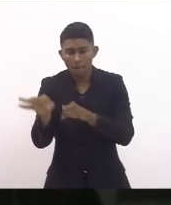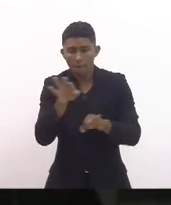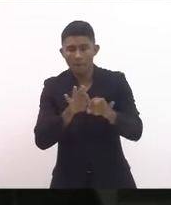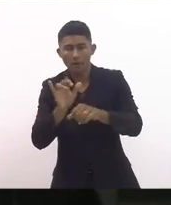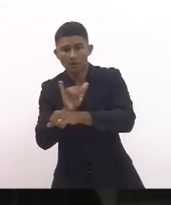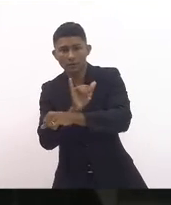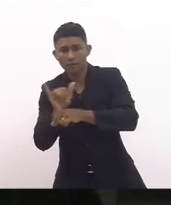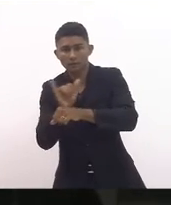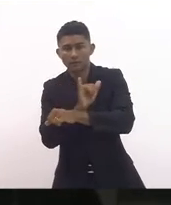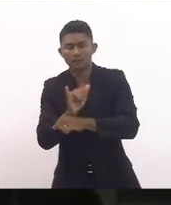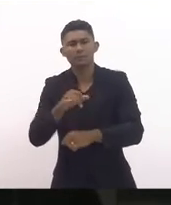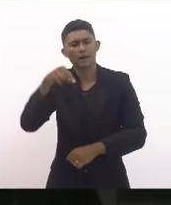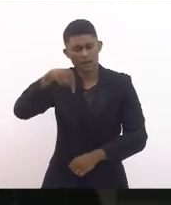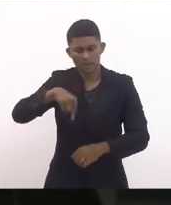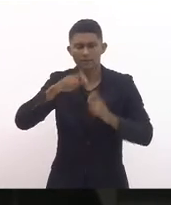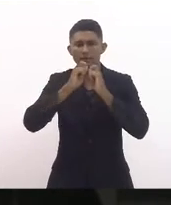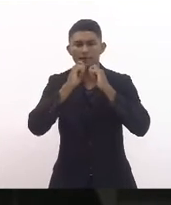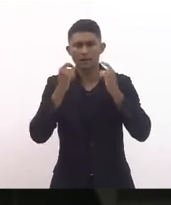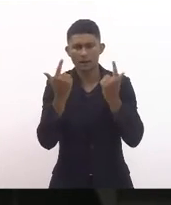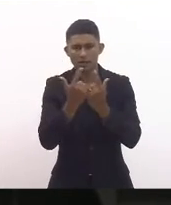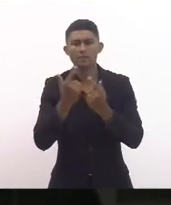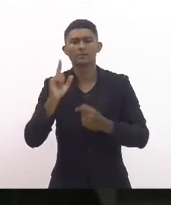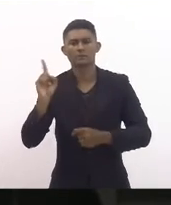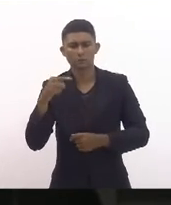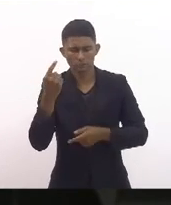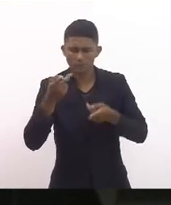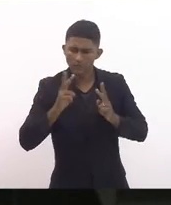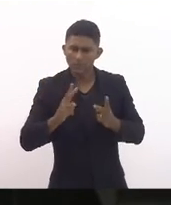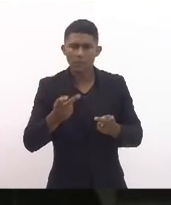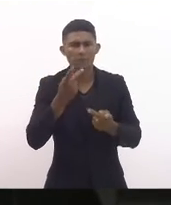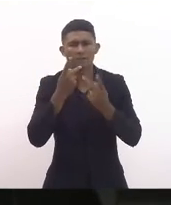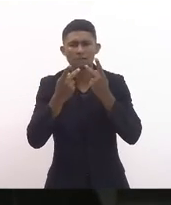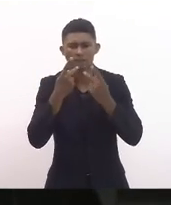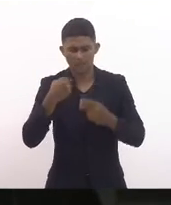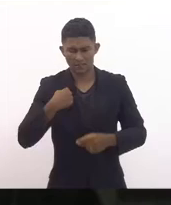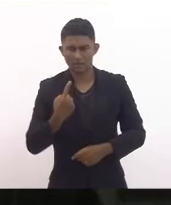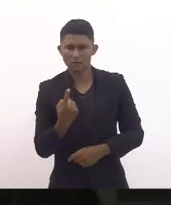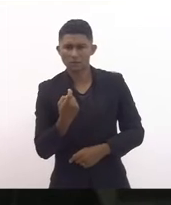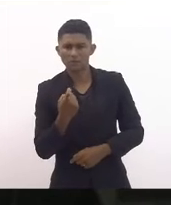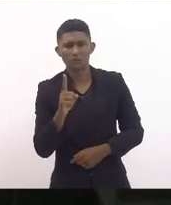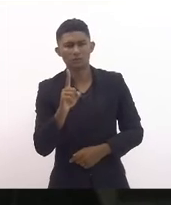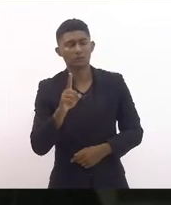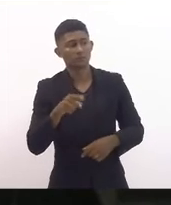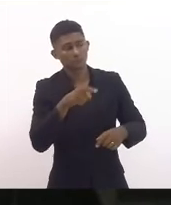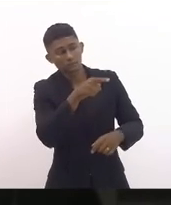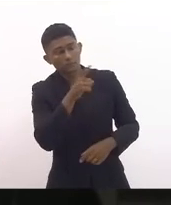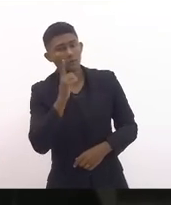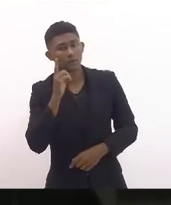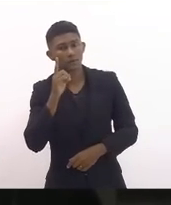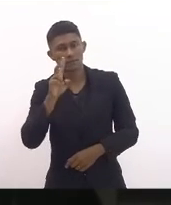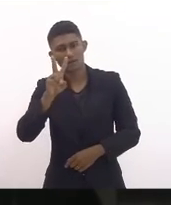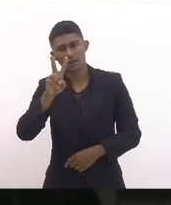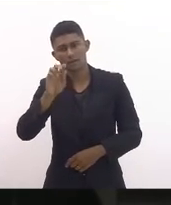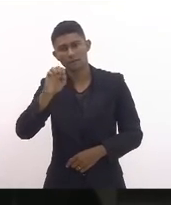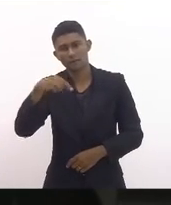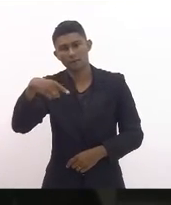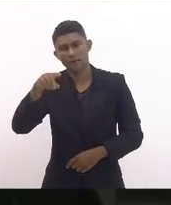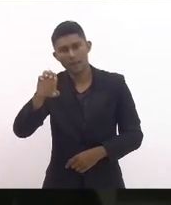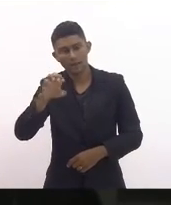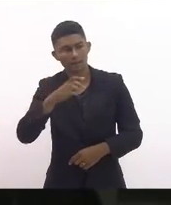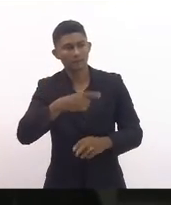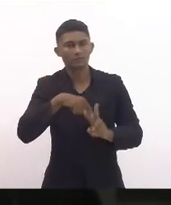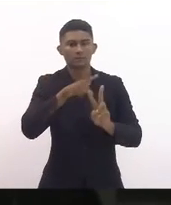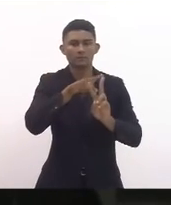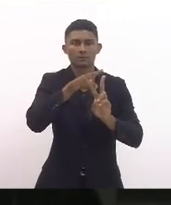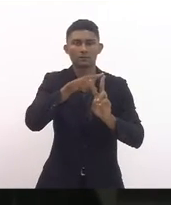vem defender nessa casa eu tô falando a gente que eu não sou eu não tem aqui Deputado waldeck deputada Martha Rocha e outros